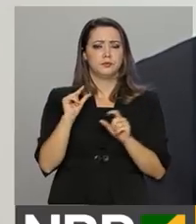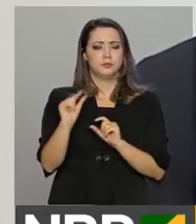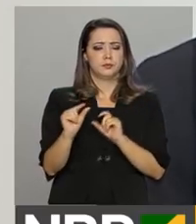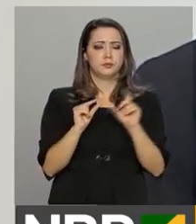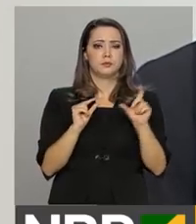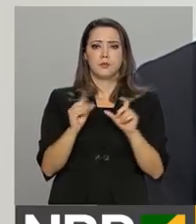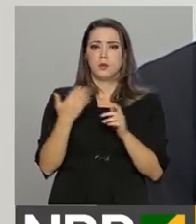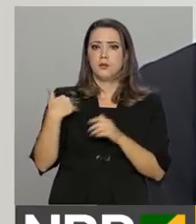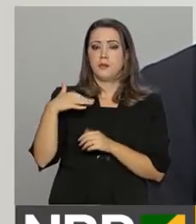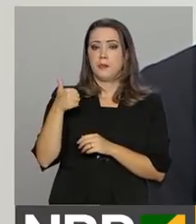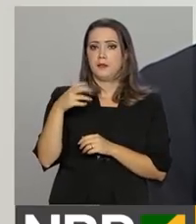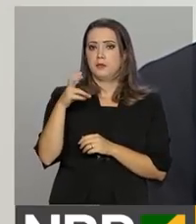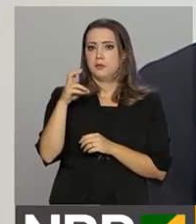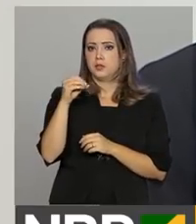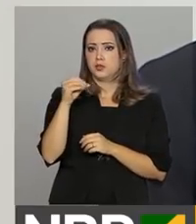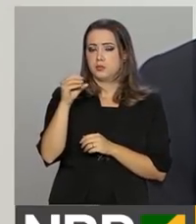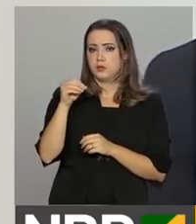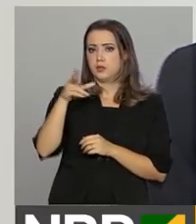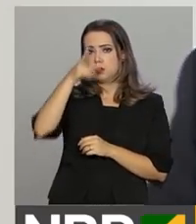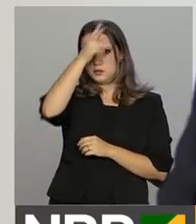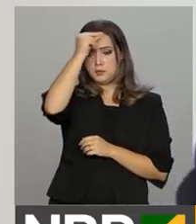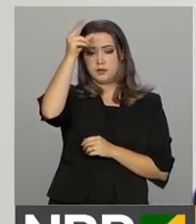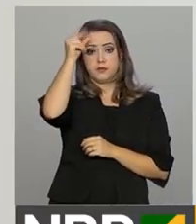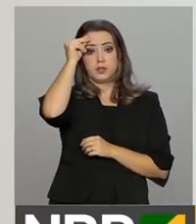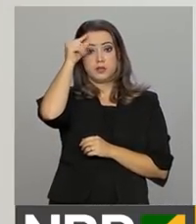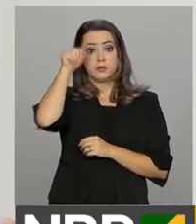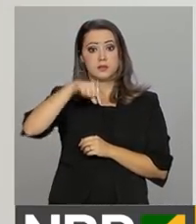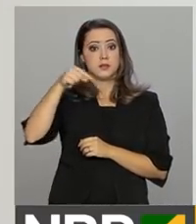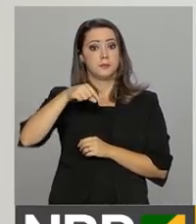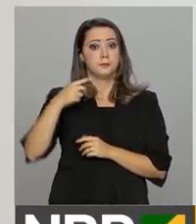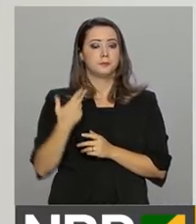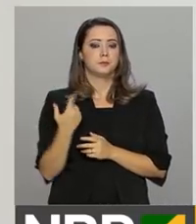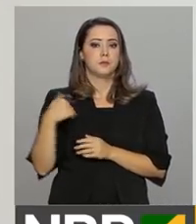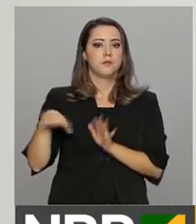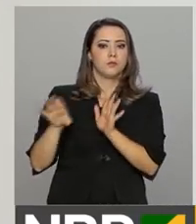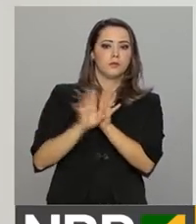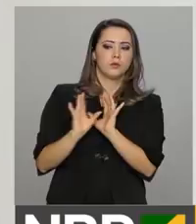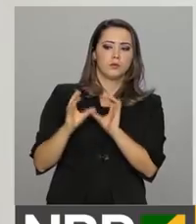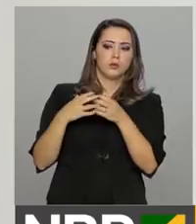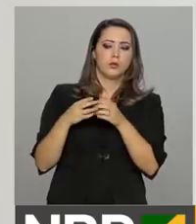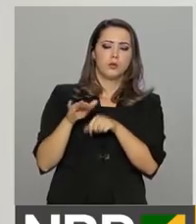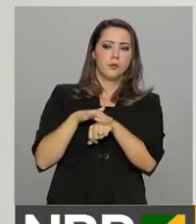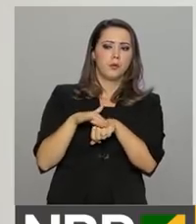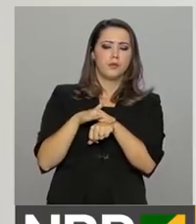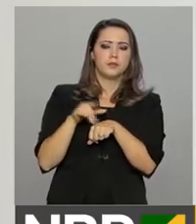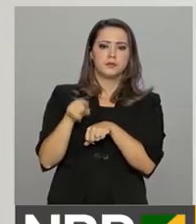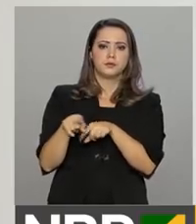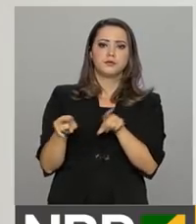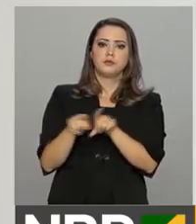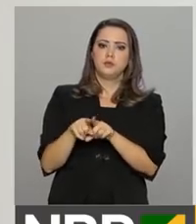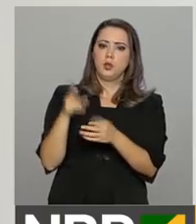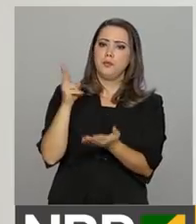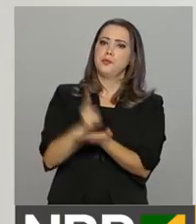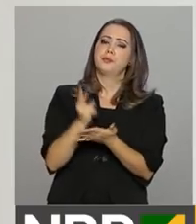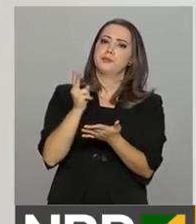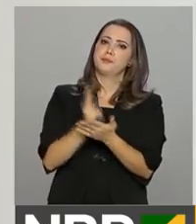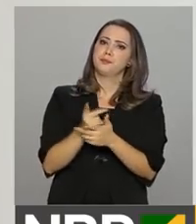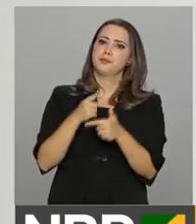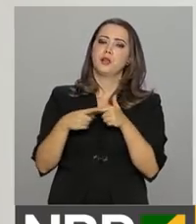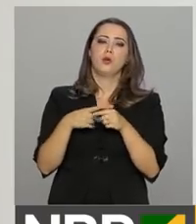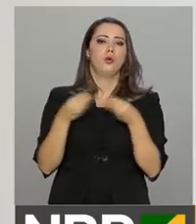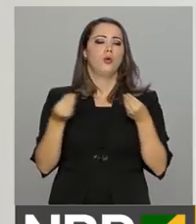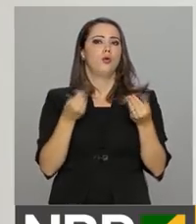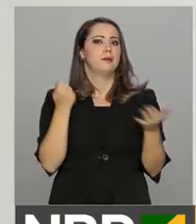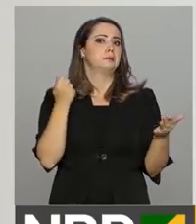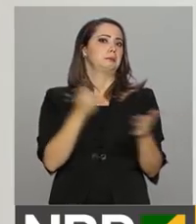não tinha mais de 1.500 prefeitos aí não é a veia uma comissão falar comigo também com o mesmo problema não tem como